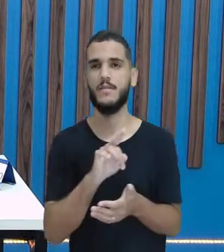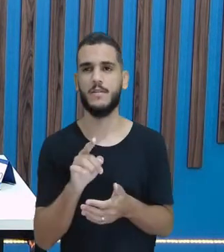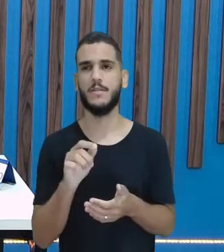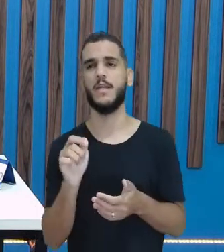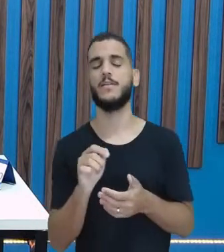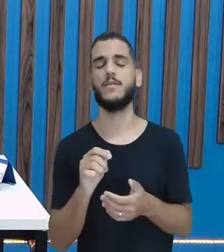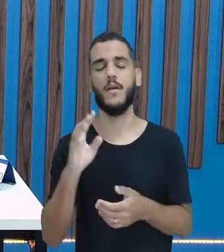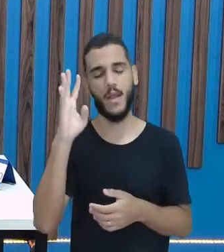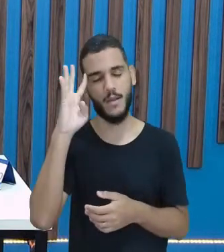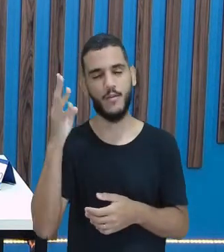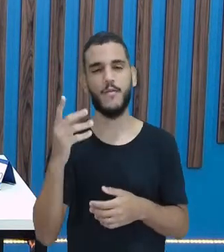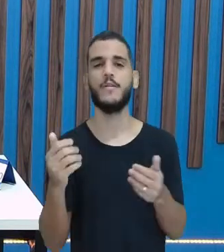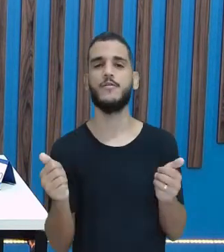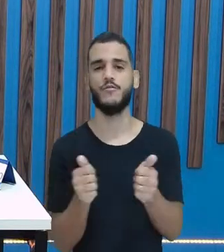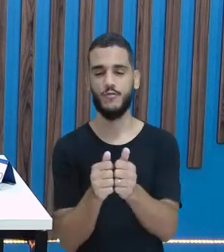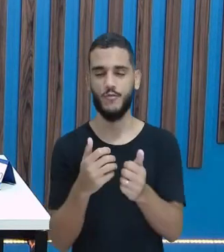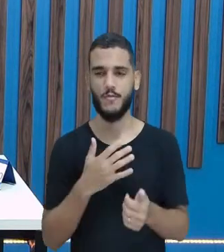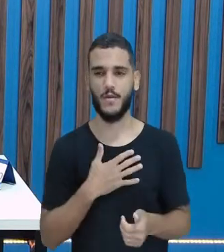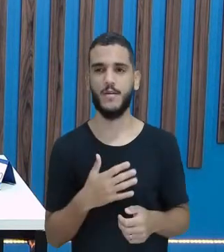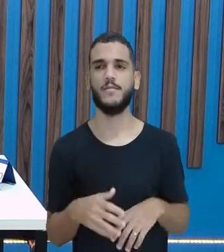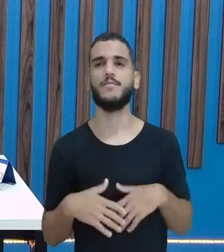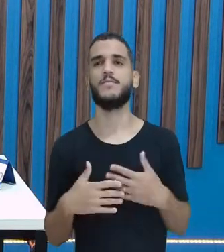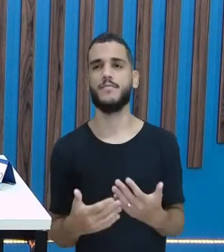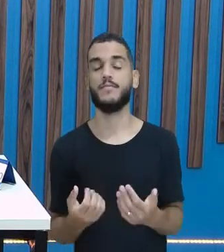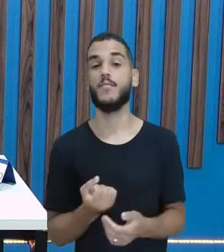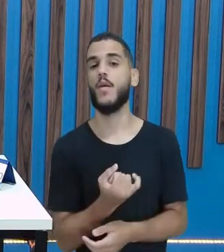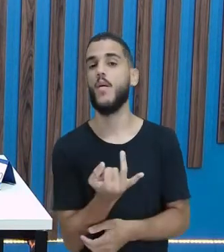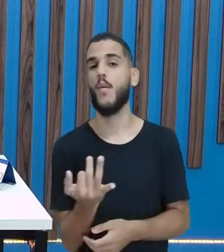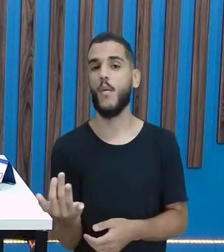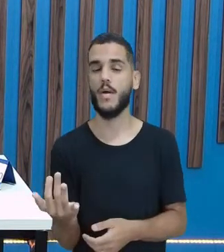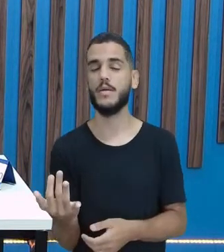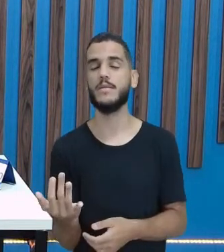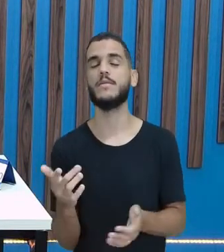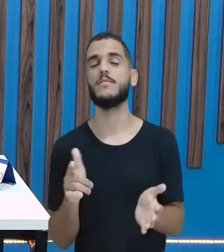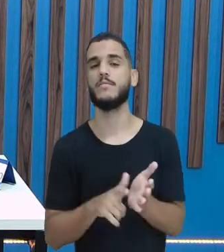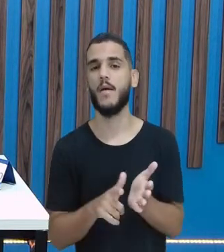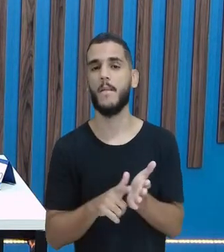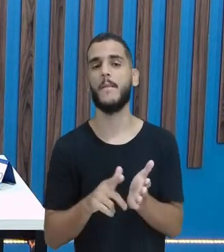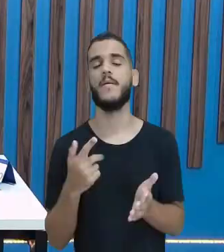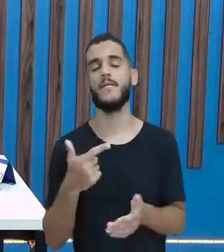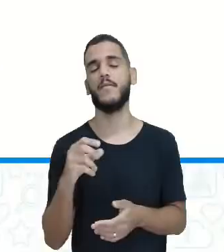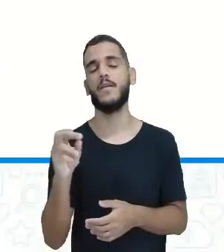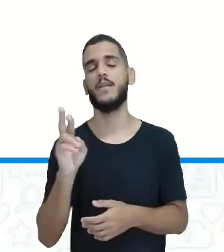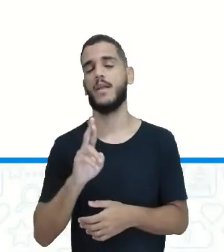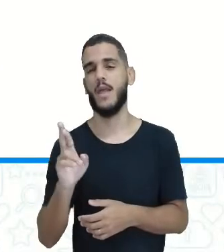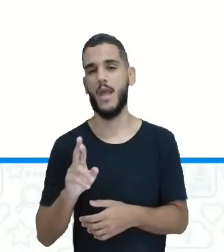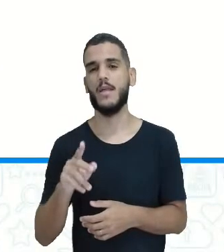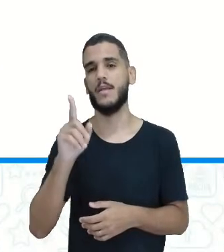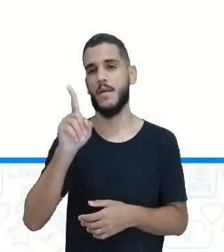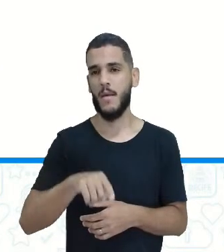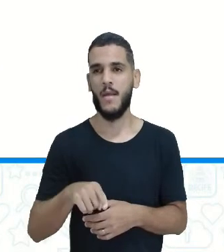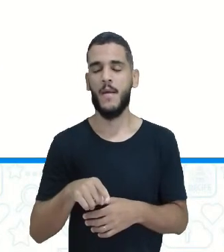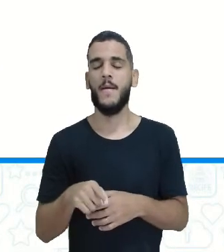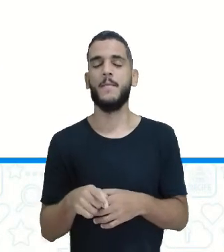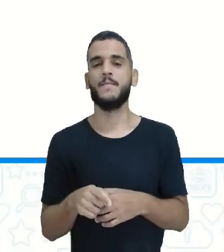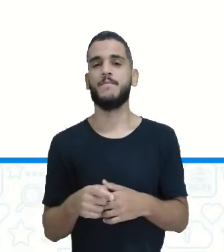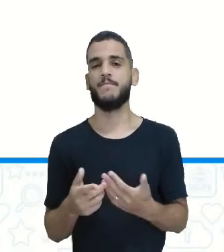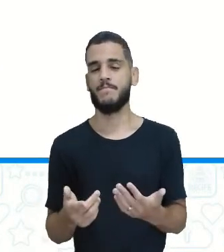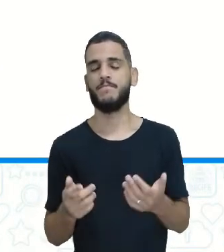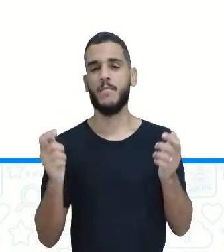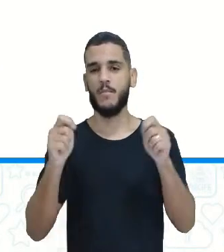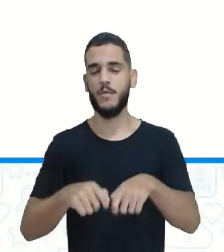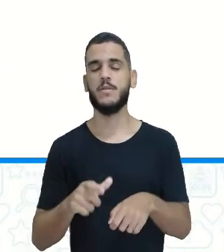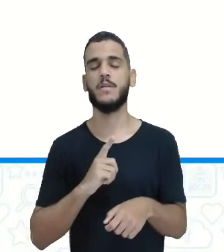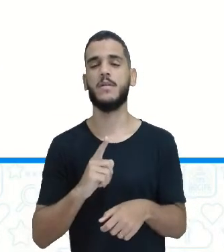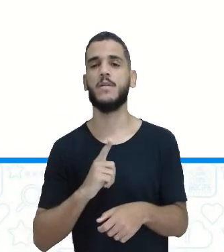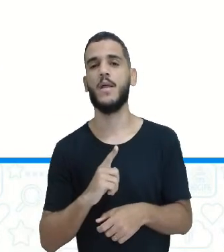resolverem aí comigo. Quantas cédulas de R$ 20,00 são necessárias para obter